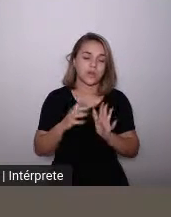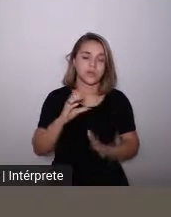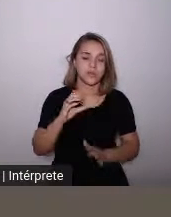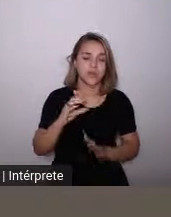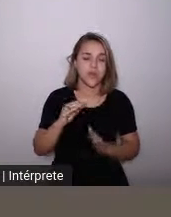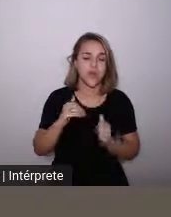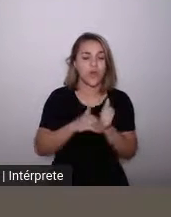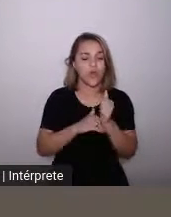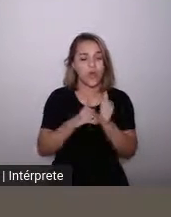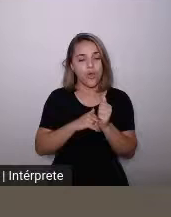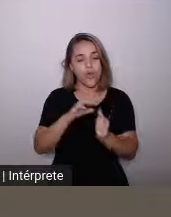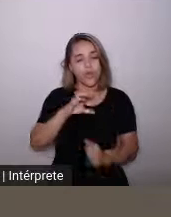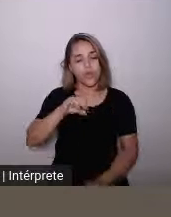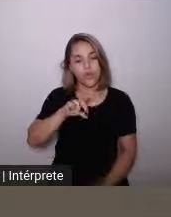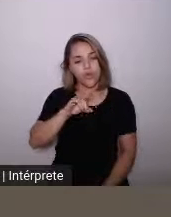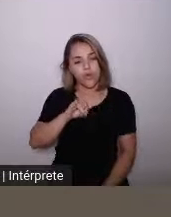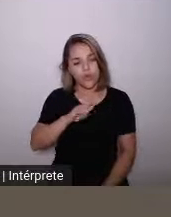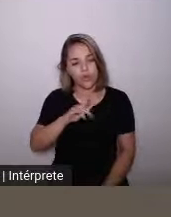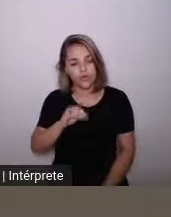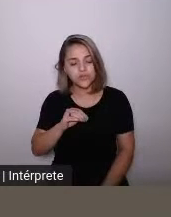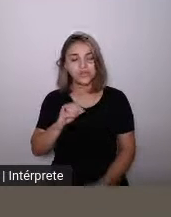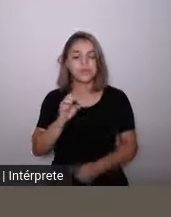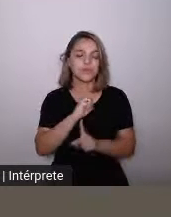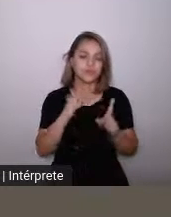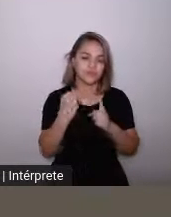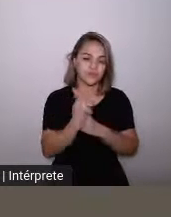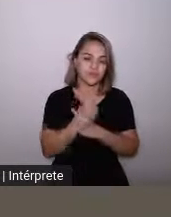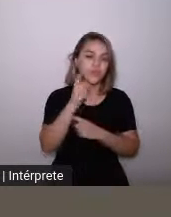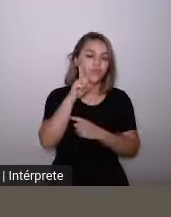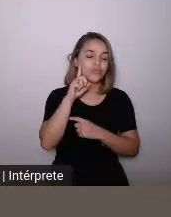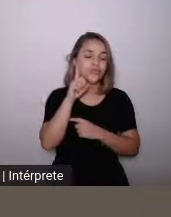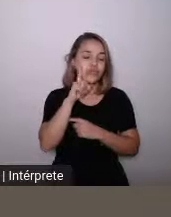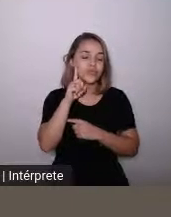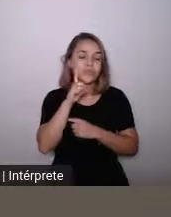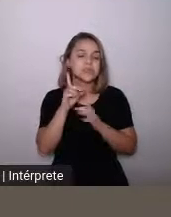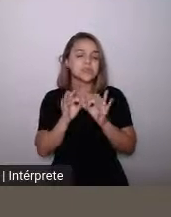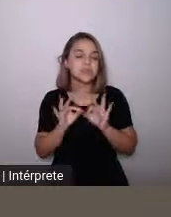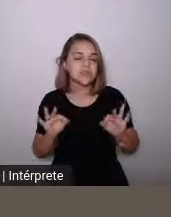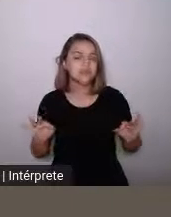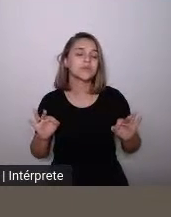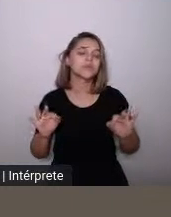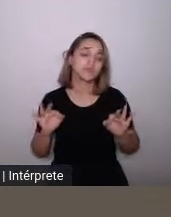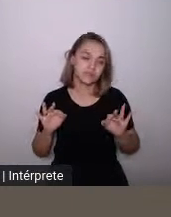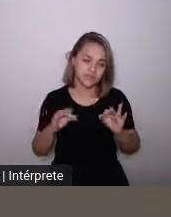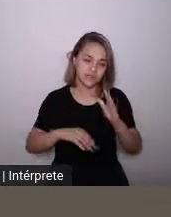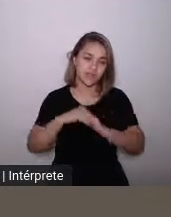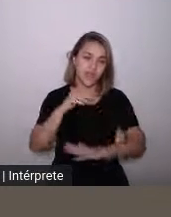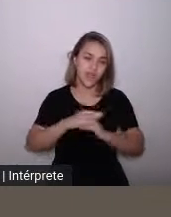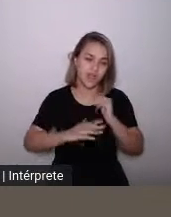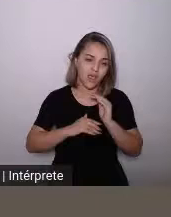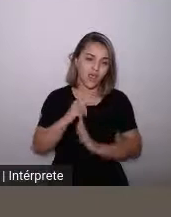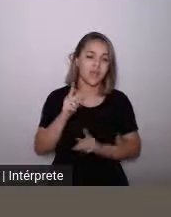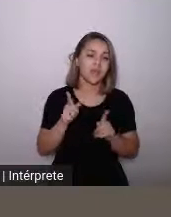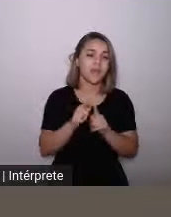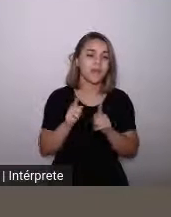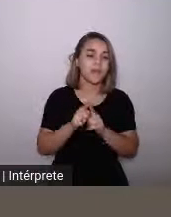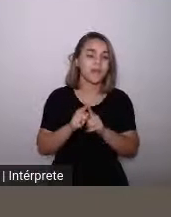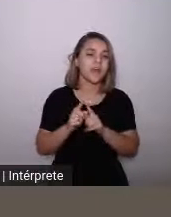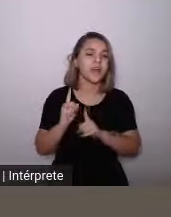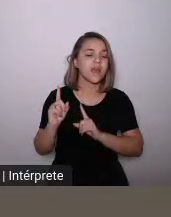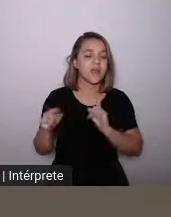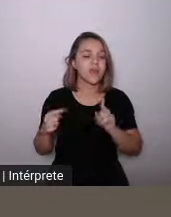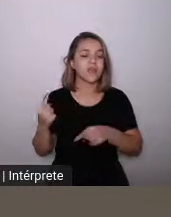a estetização dos mais simples dos atos cotidianos. Não uma normatização social, mas uma rebeldia solitária, no